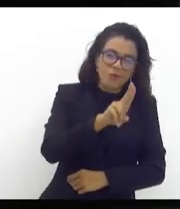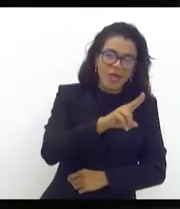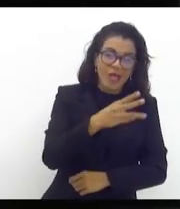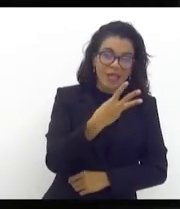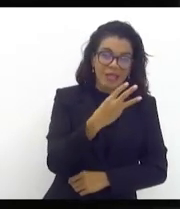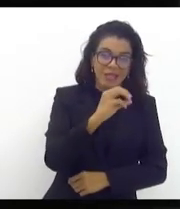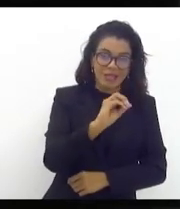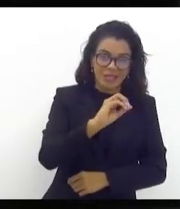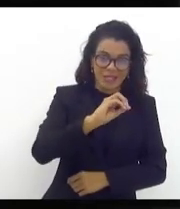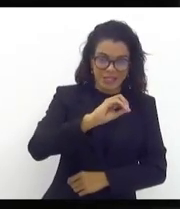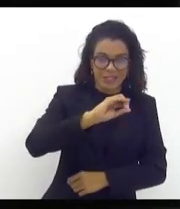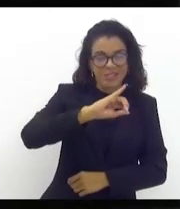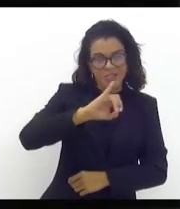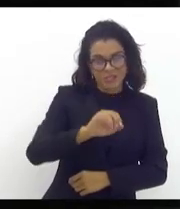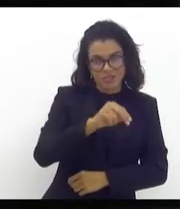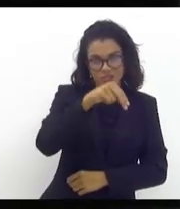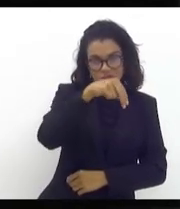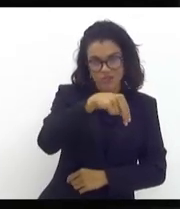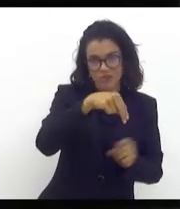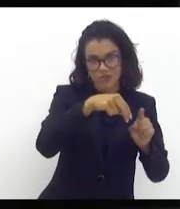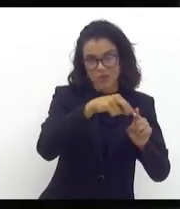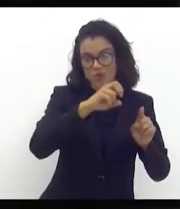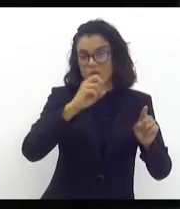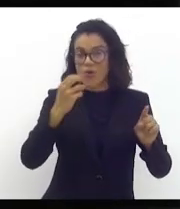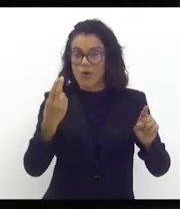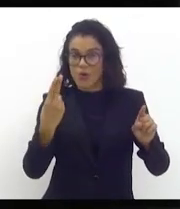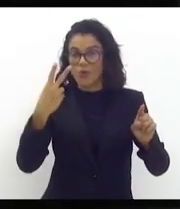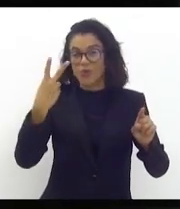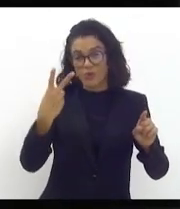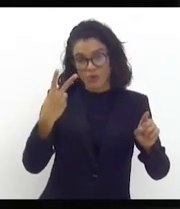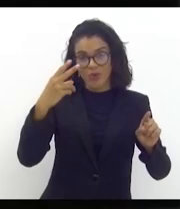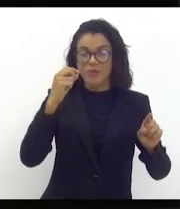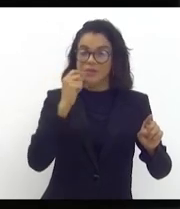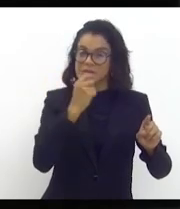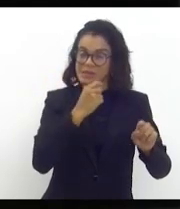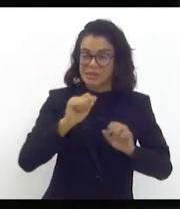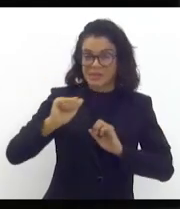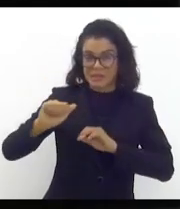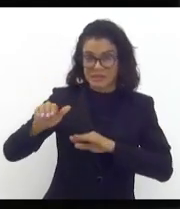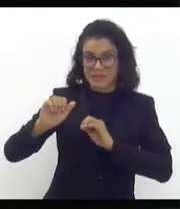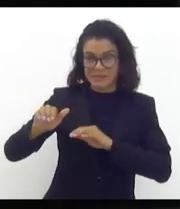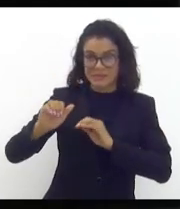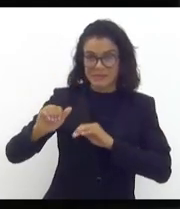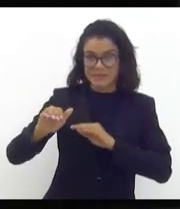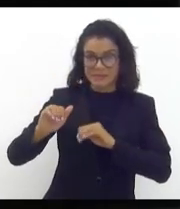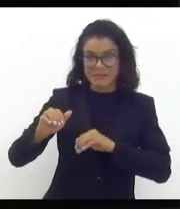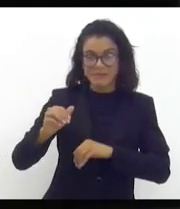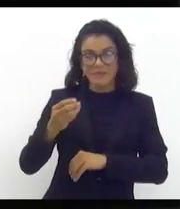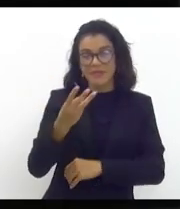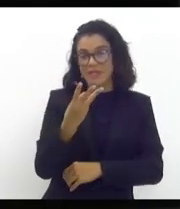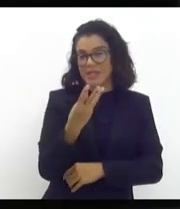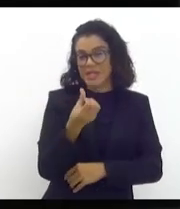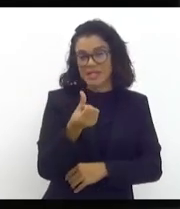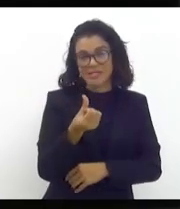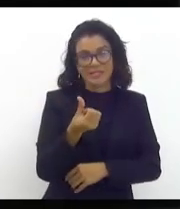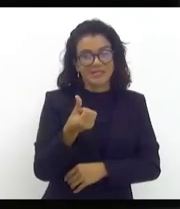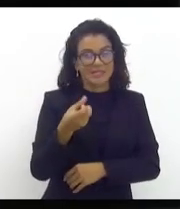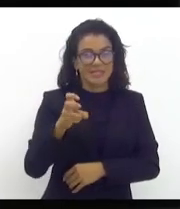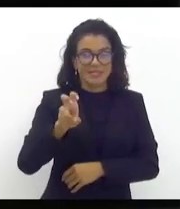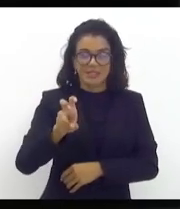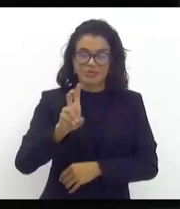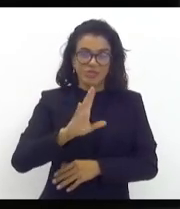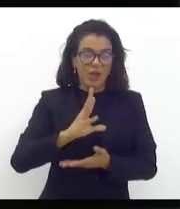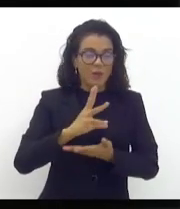que é a data da lei, ou 2 de setembro, quando nós derrubamos aqui o veto, os 365 dias já foram